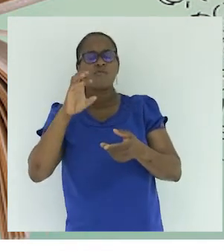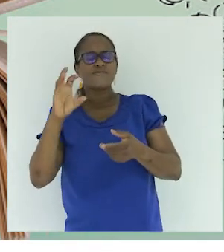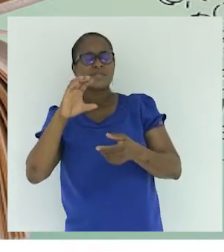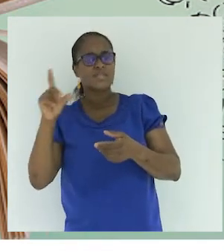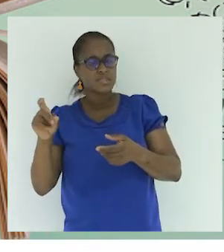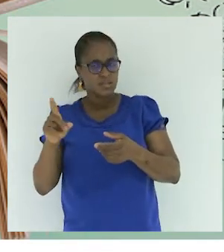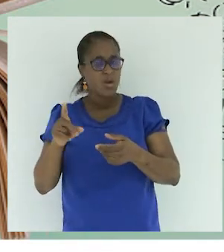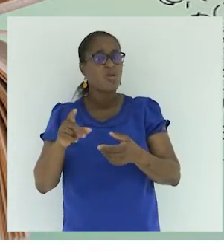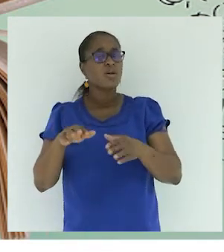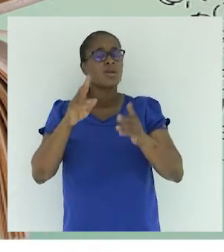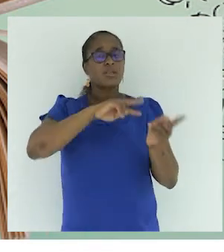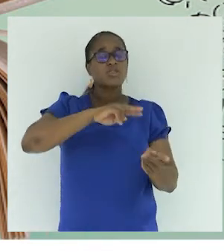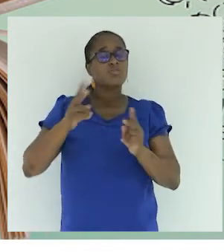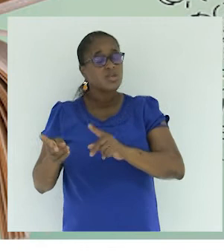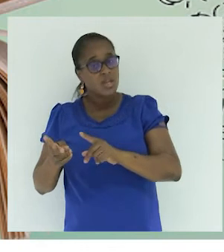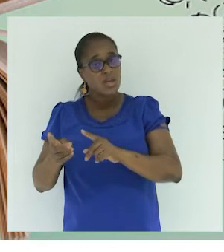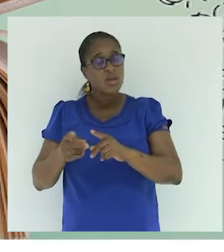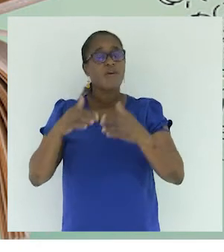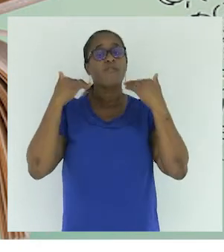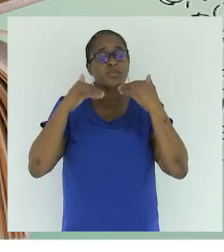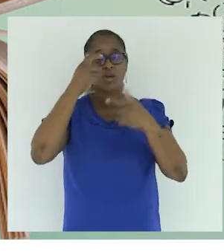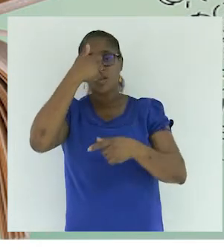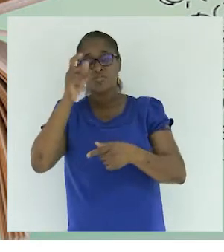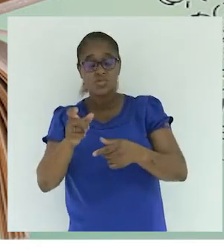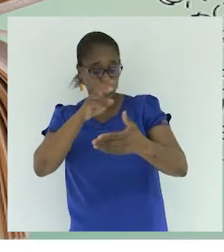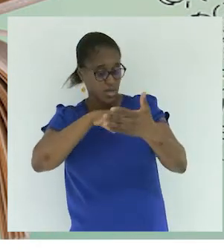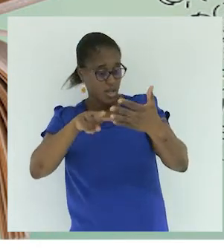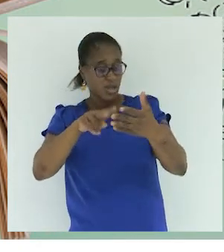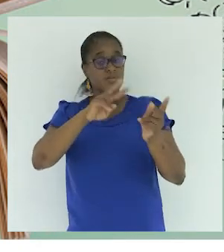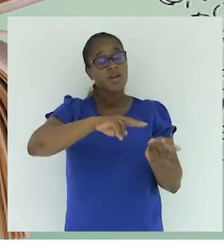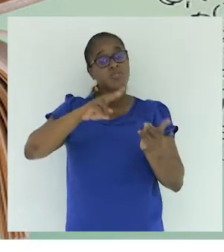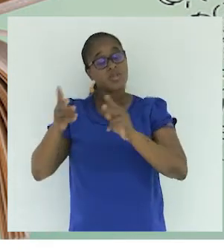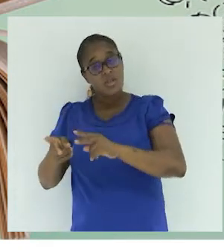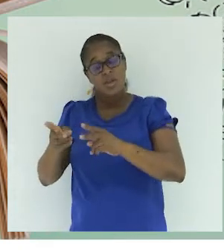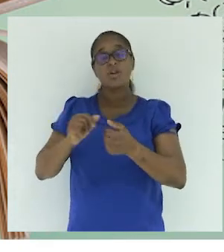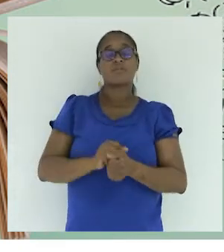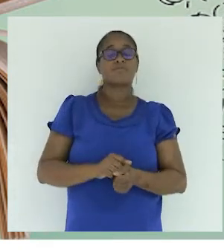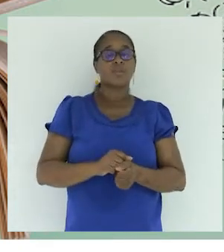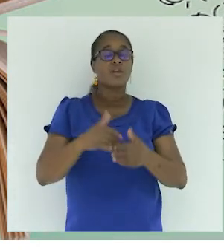transmitir informação ao leitor. Transmitir informação ao